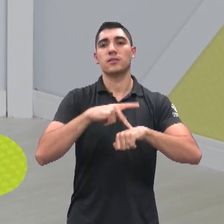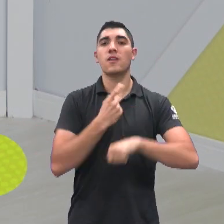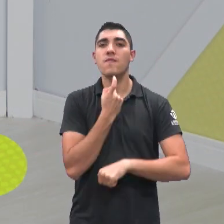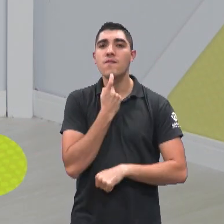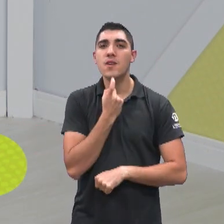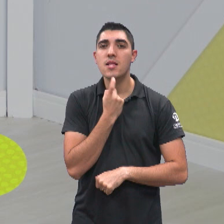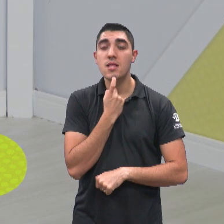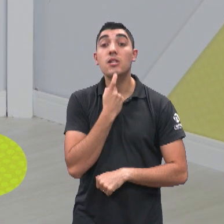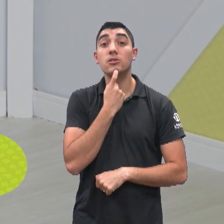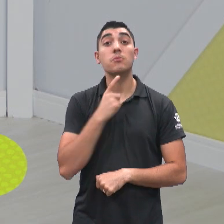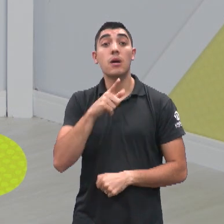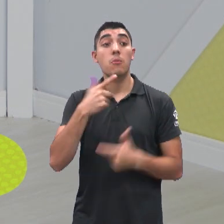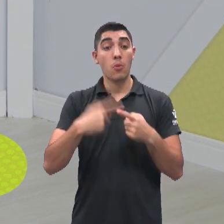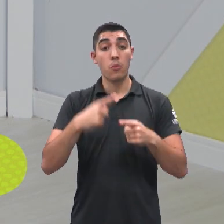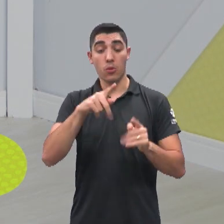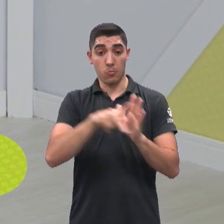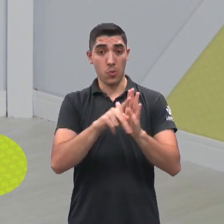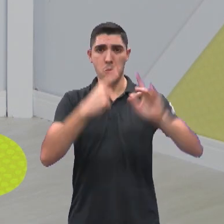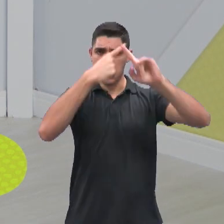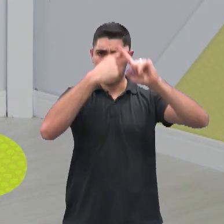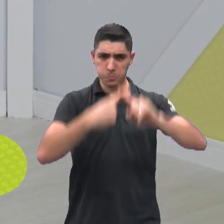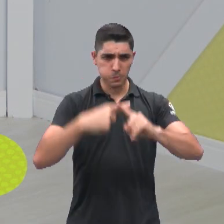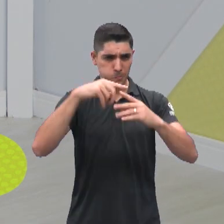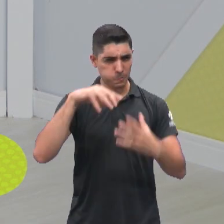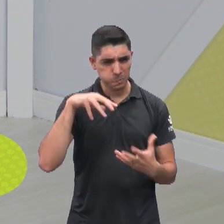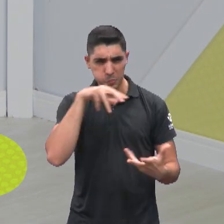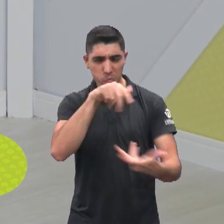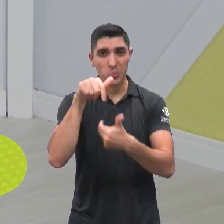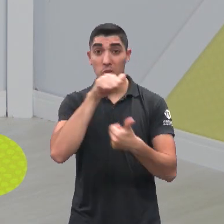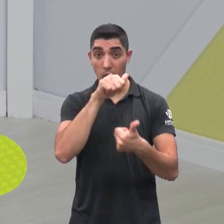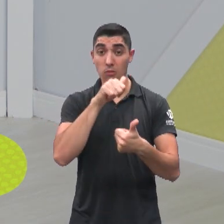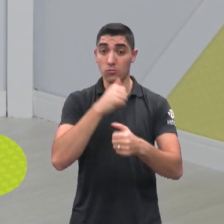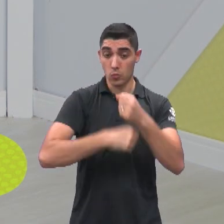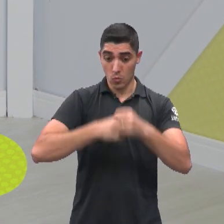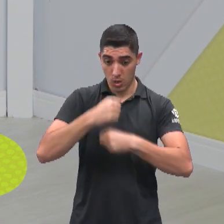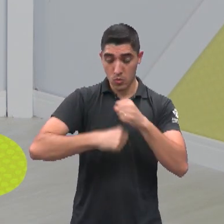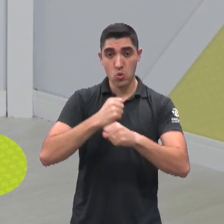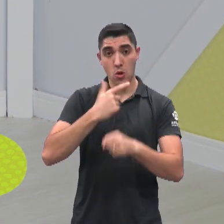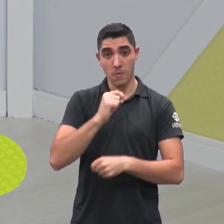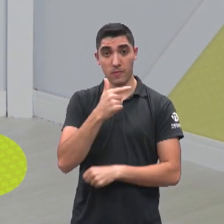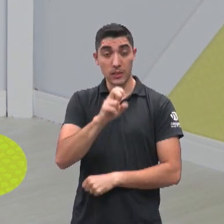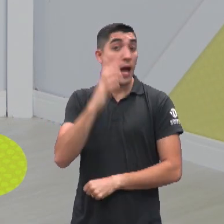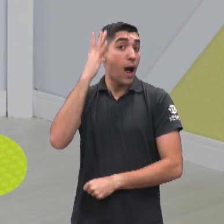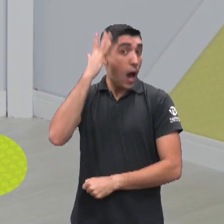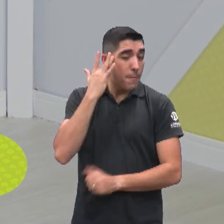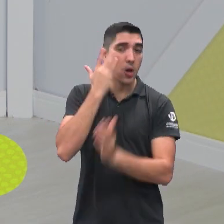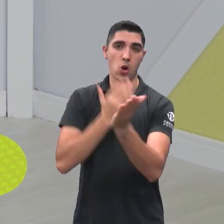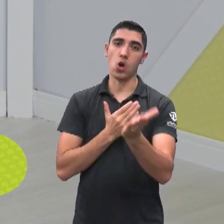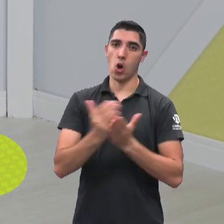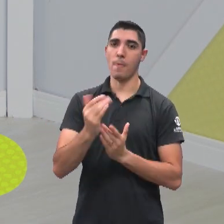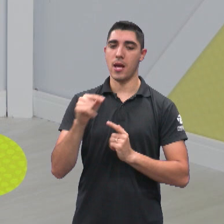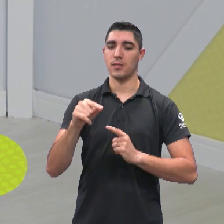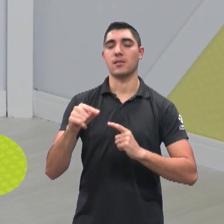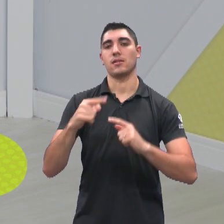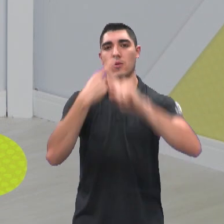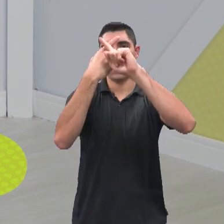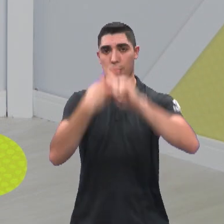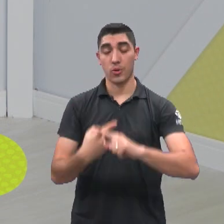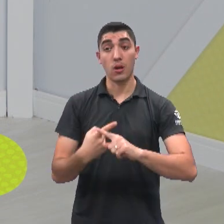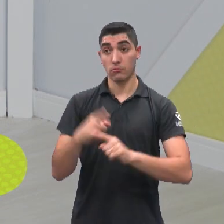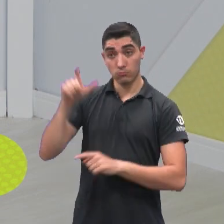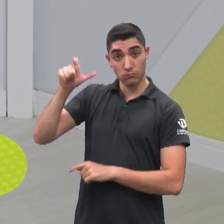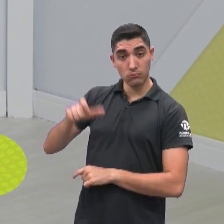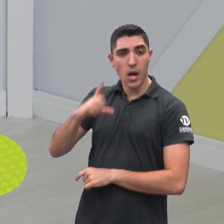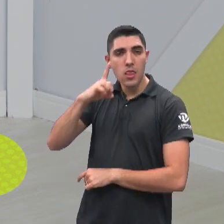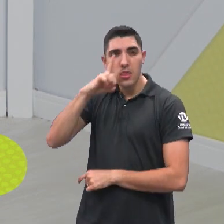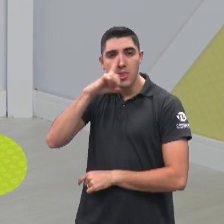do Mundial de Clubes de Golbol 2025. As partidas começam amanhã e antes da viagem, a nossa repórter Dani Rivas